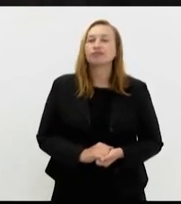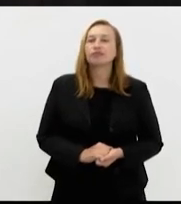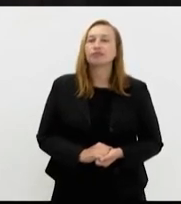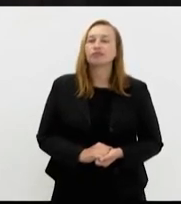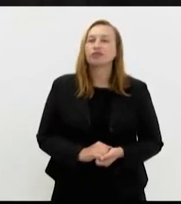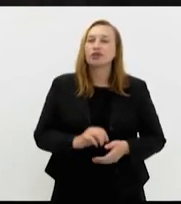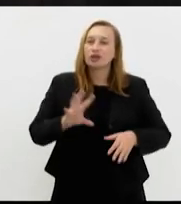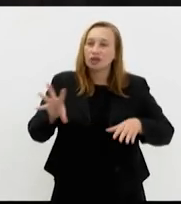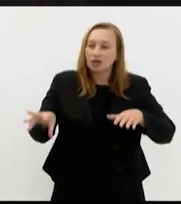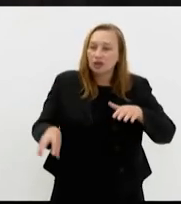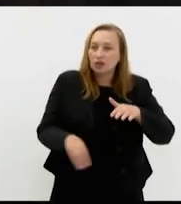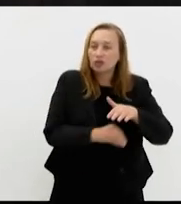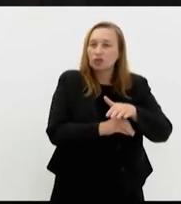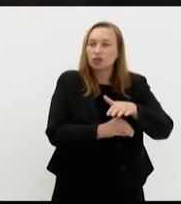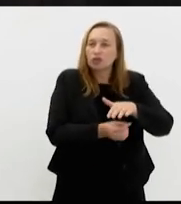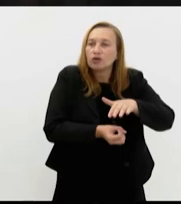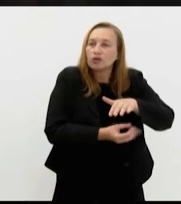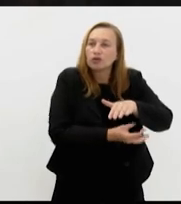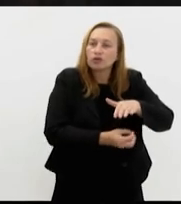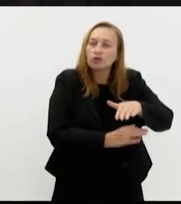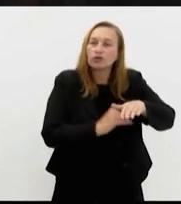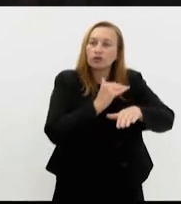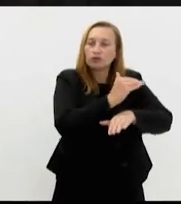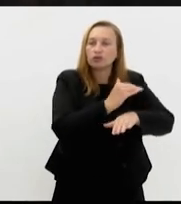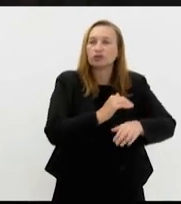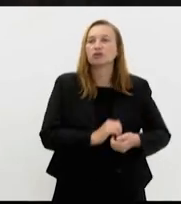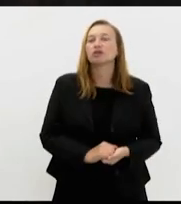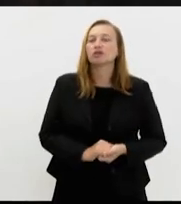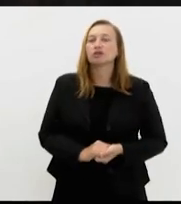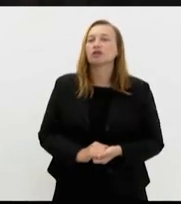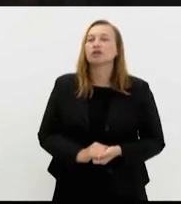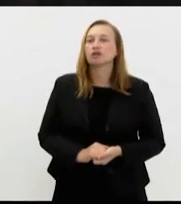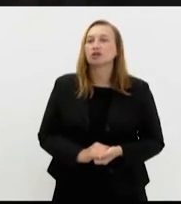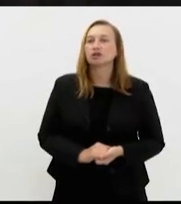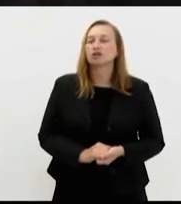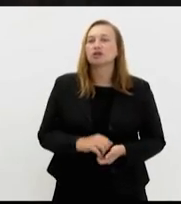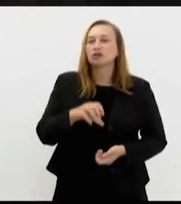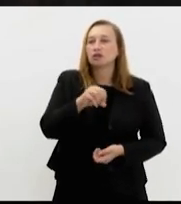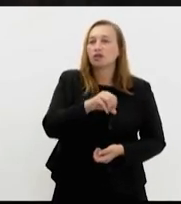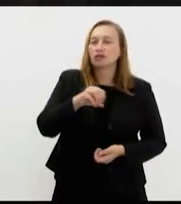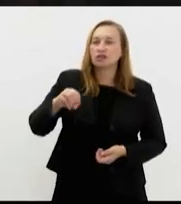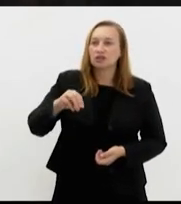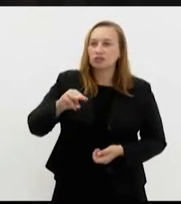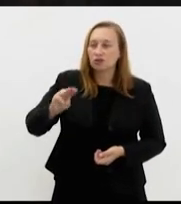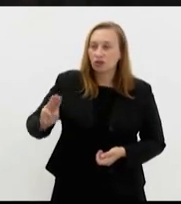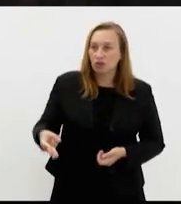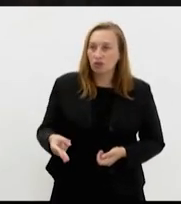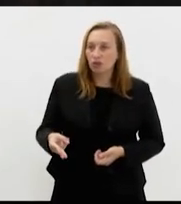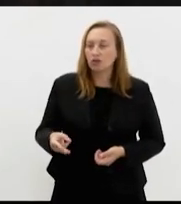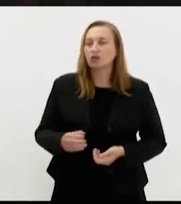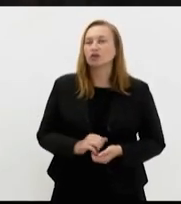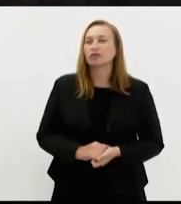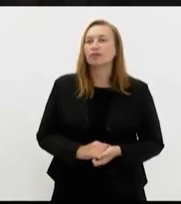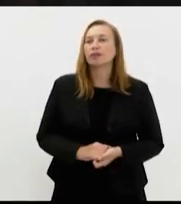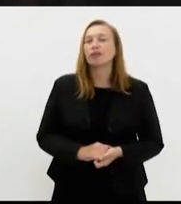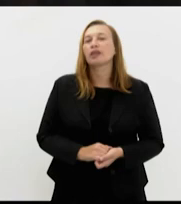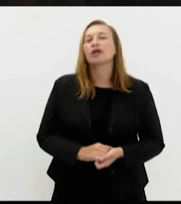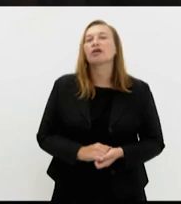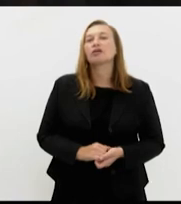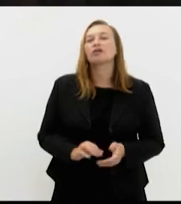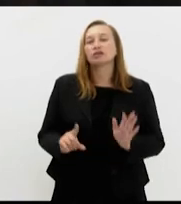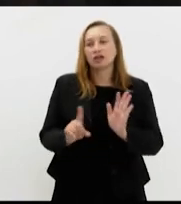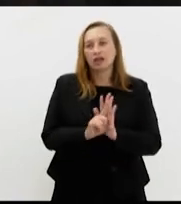fundo soberano. 30% de 3 dá 900 milhões. Esse foi o escopo lá da lei